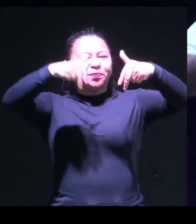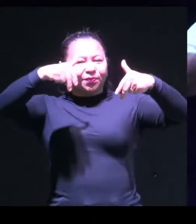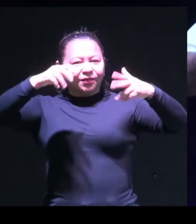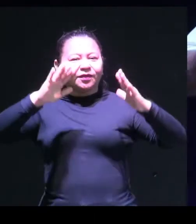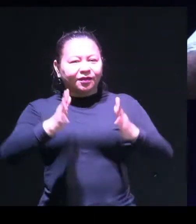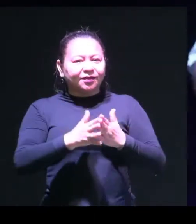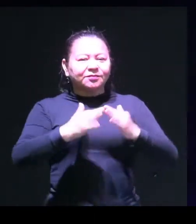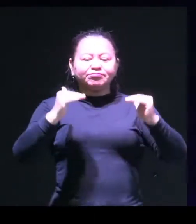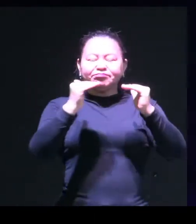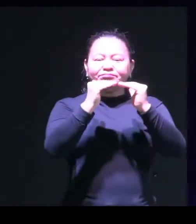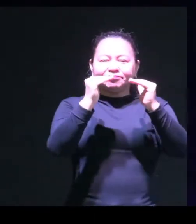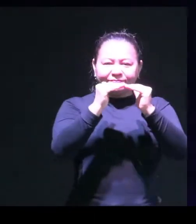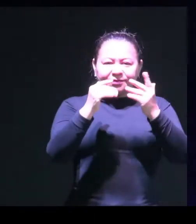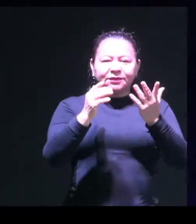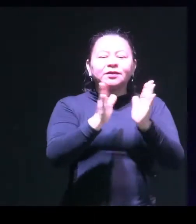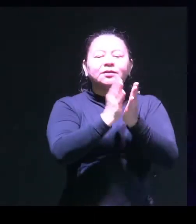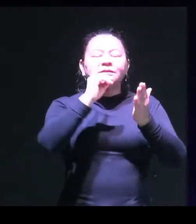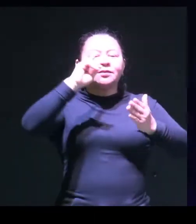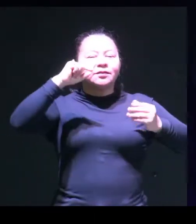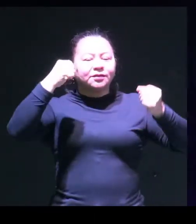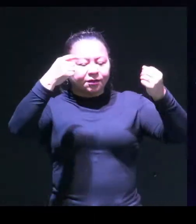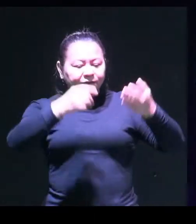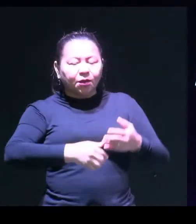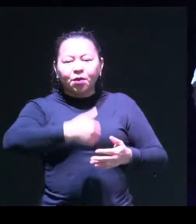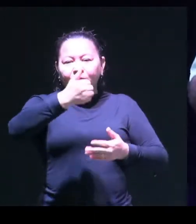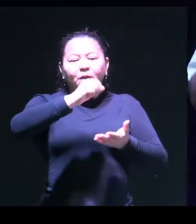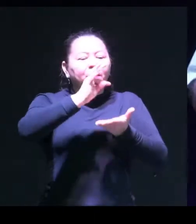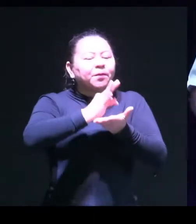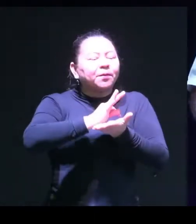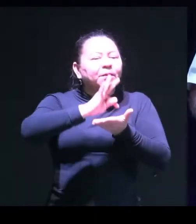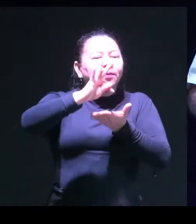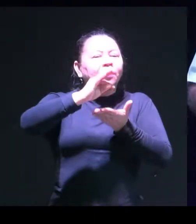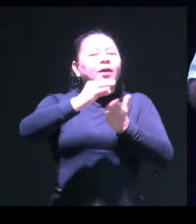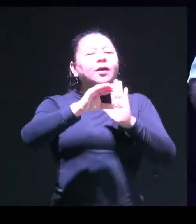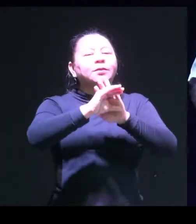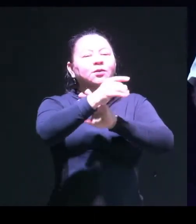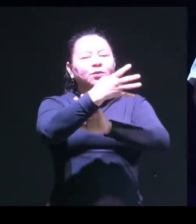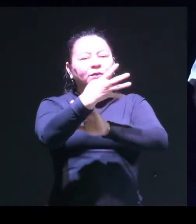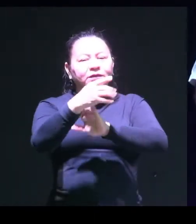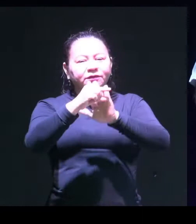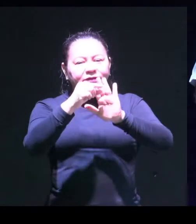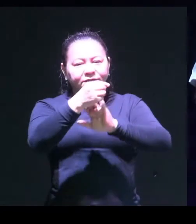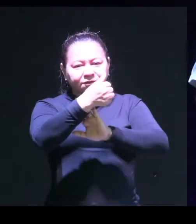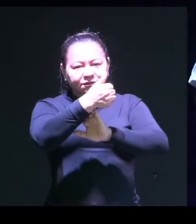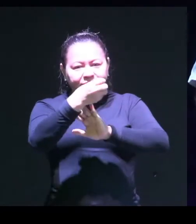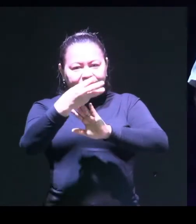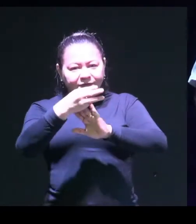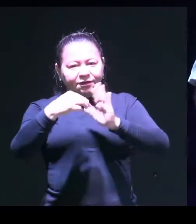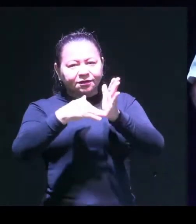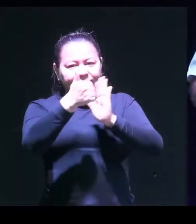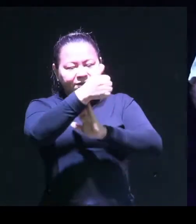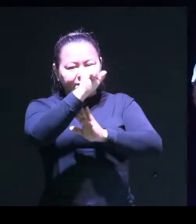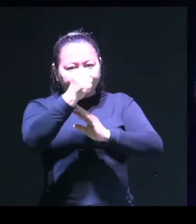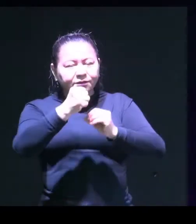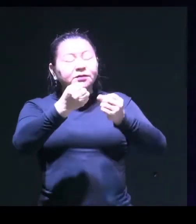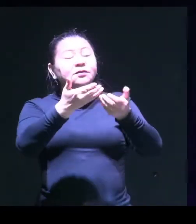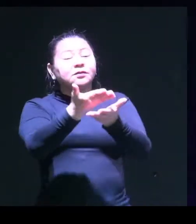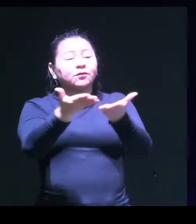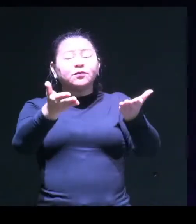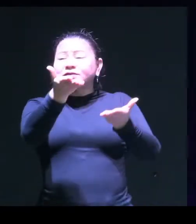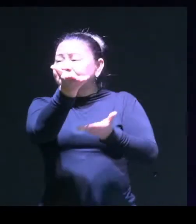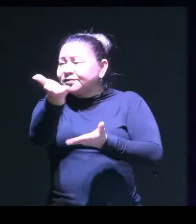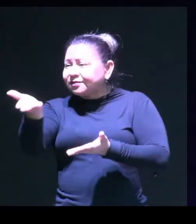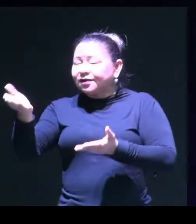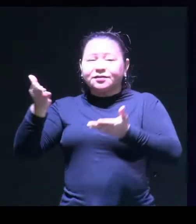dito, de acordo com a luz que nós temos aqui em 1 Tessalonicenses capítulo 4, versículo 13 a 18. Irmãos,